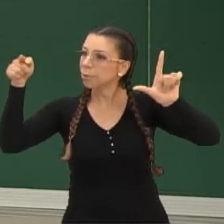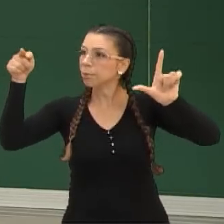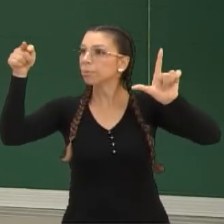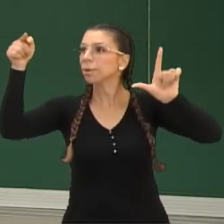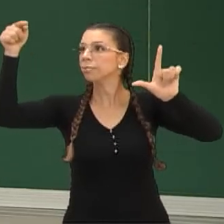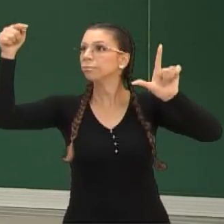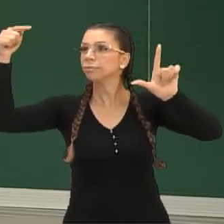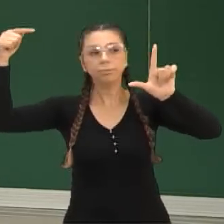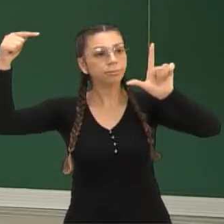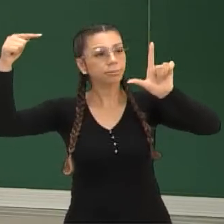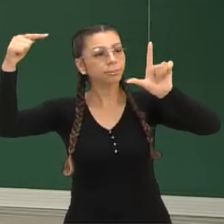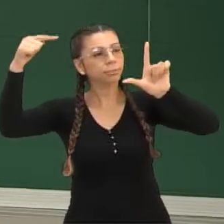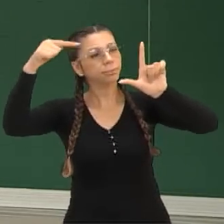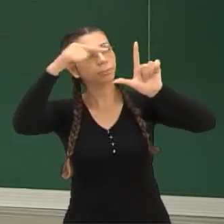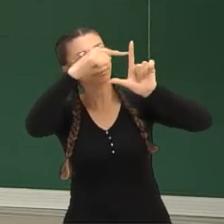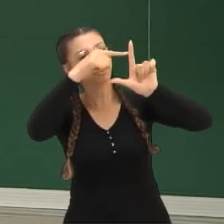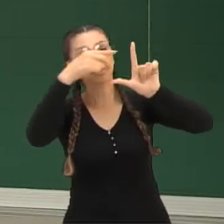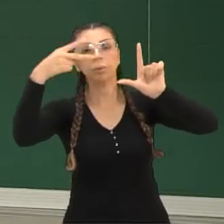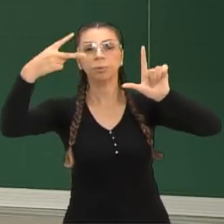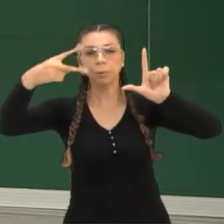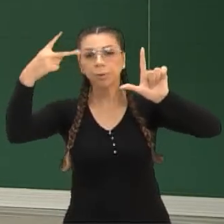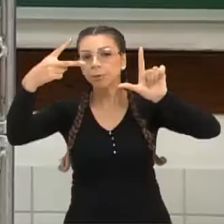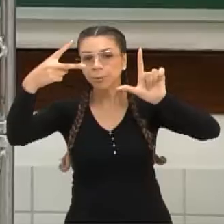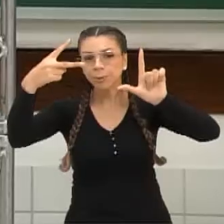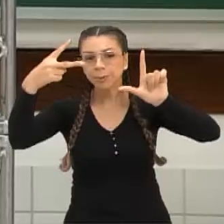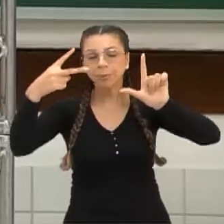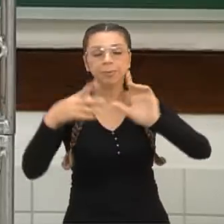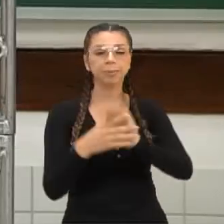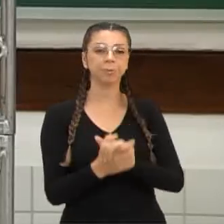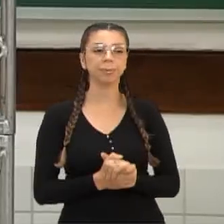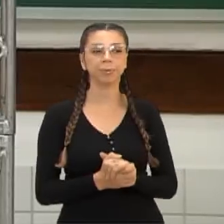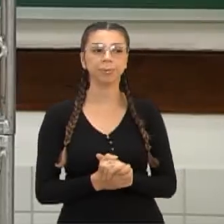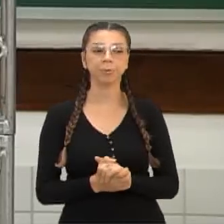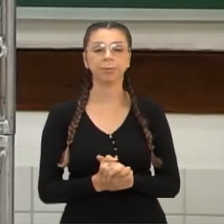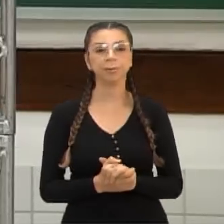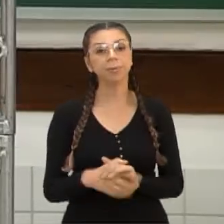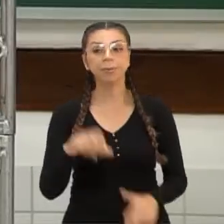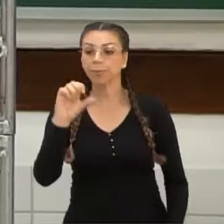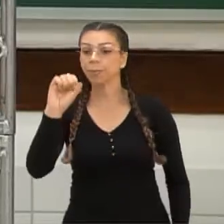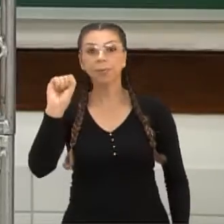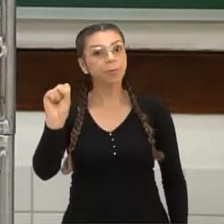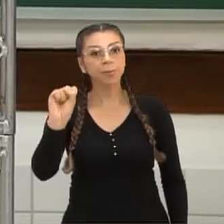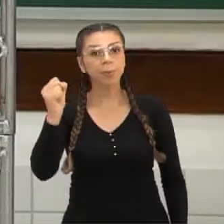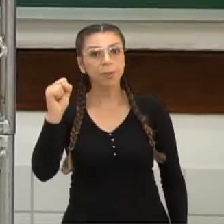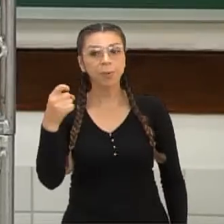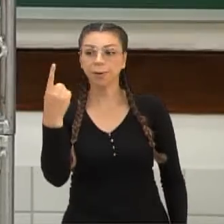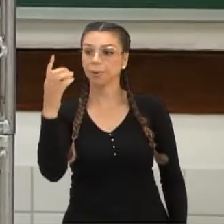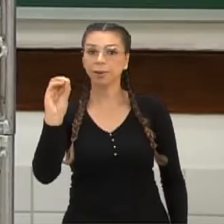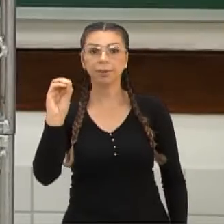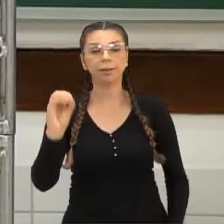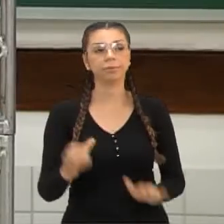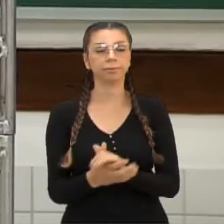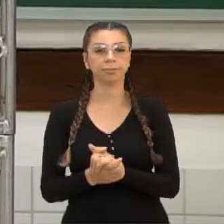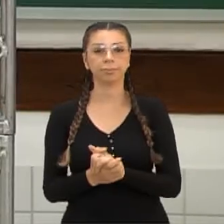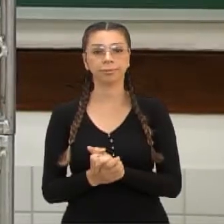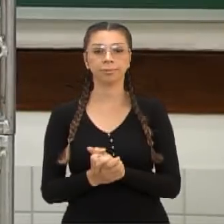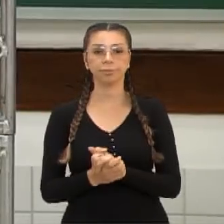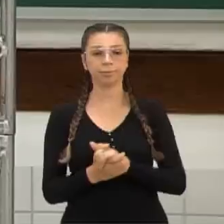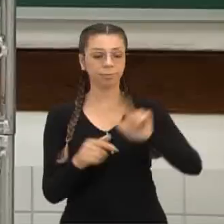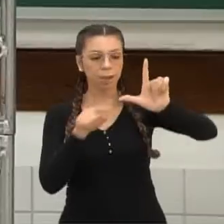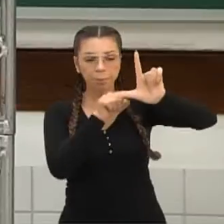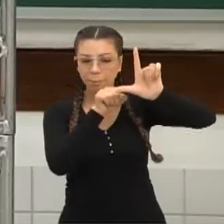2. Localizado o ponto 7 e 2. E o ponto 8 e 10? 8, vou subir até